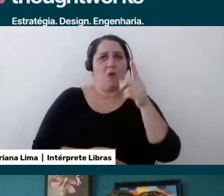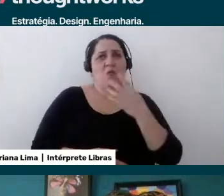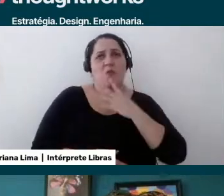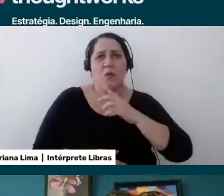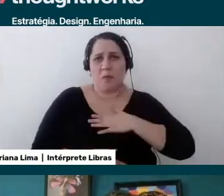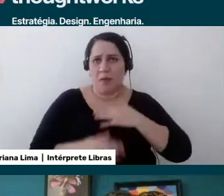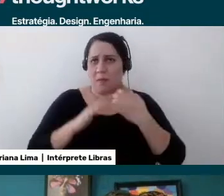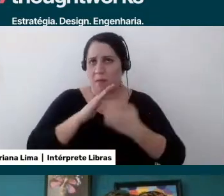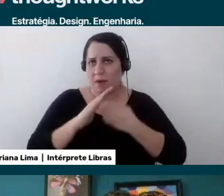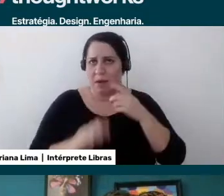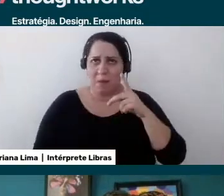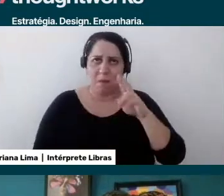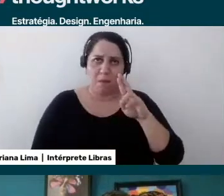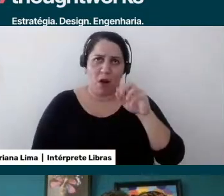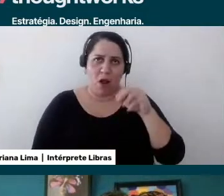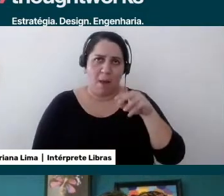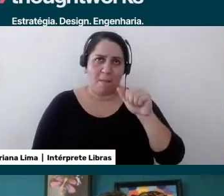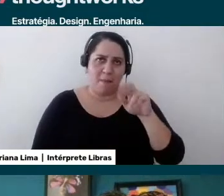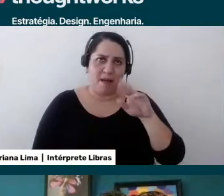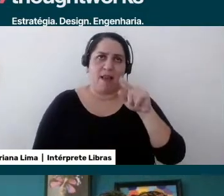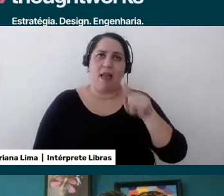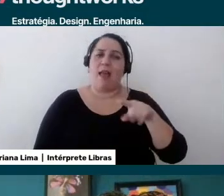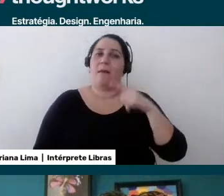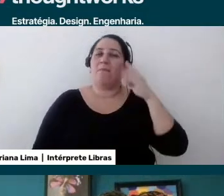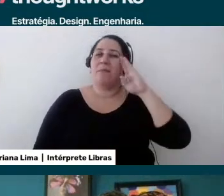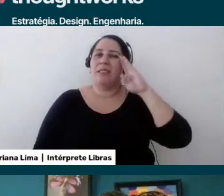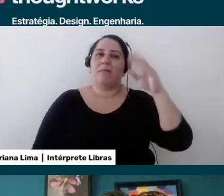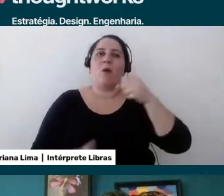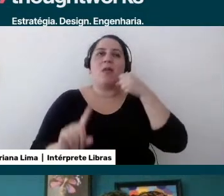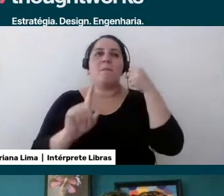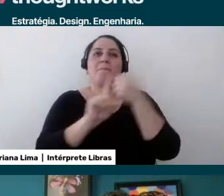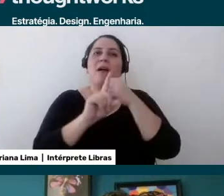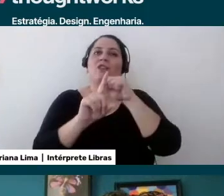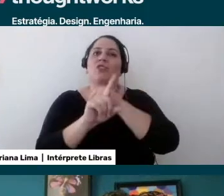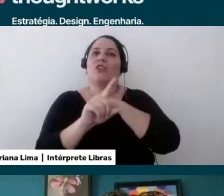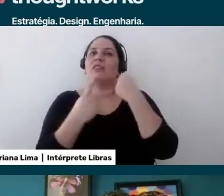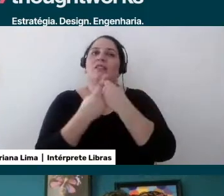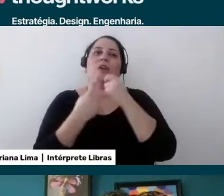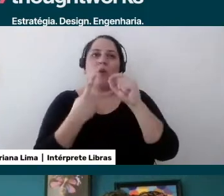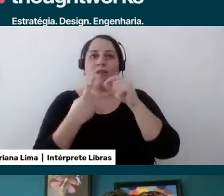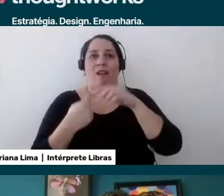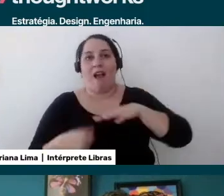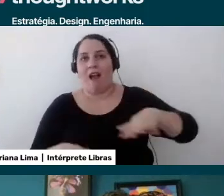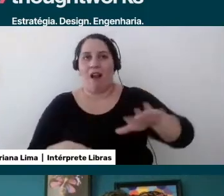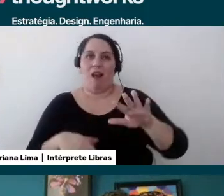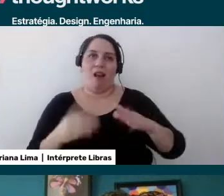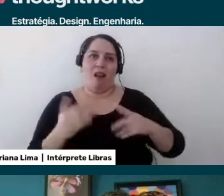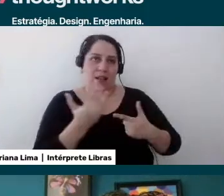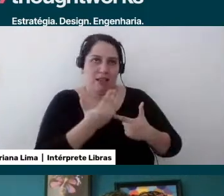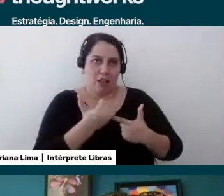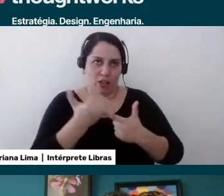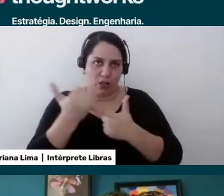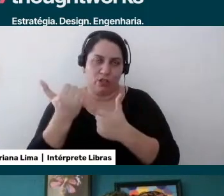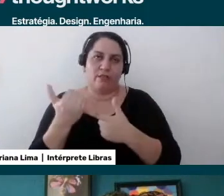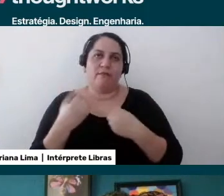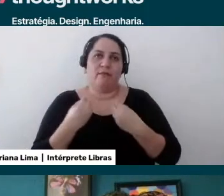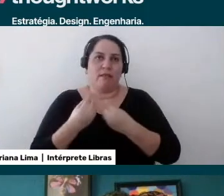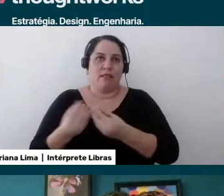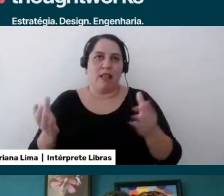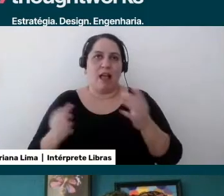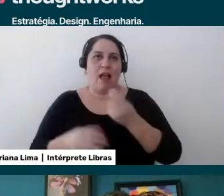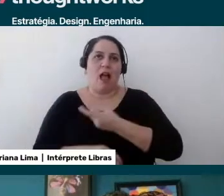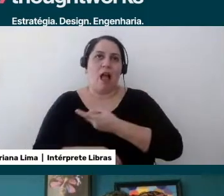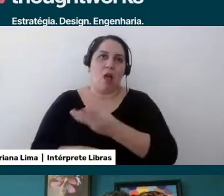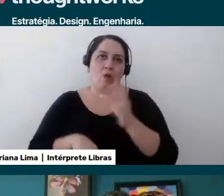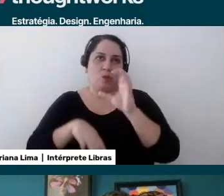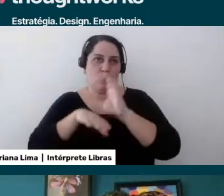de impacto social que foca justamente em aumentar a diversidade de gênero na tecnologia. Então, a gente tem um braço de cursos, né, de formação, para